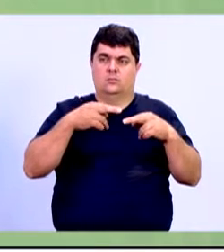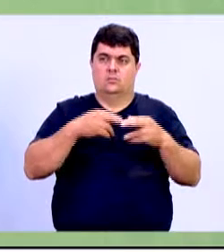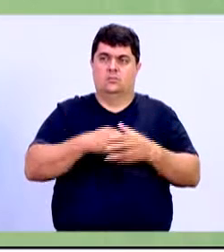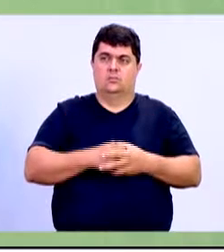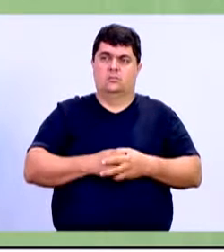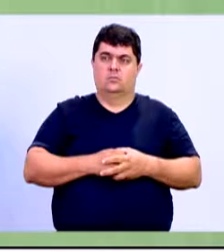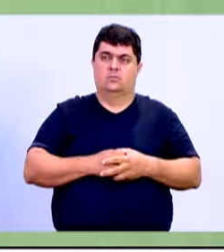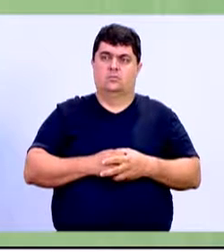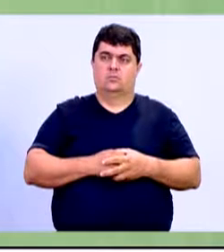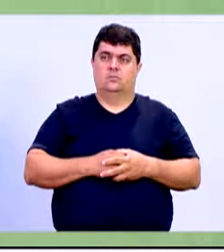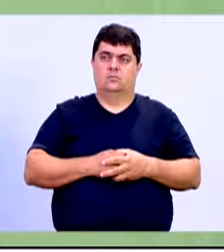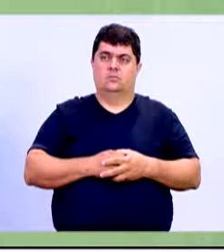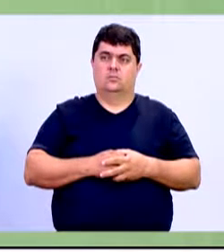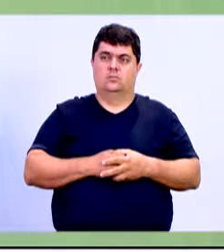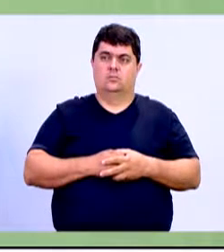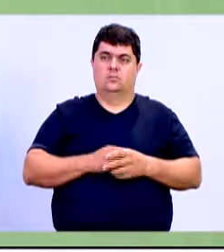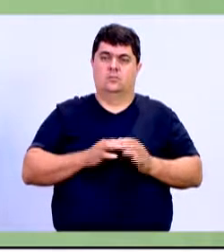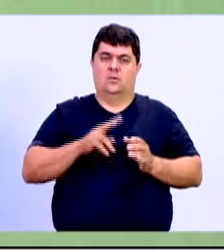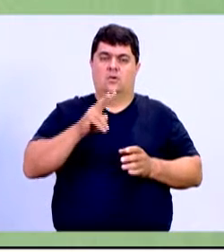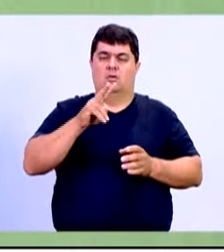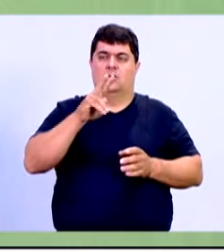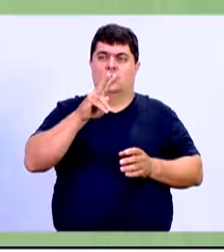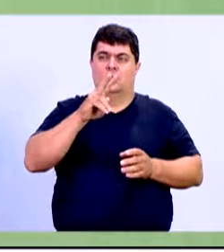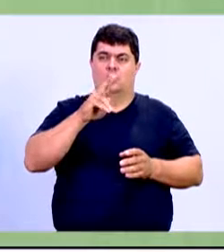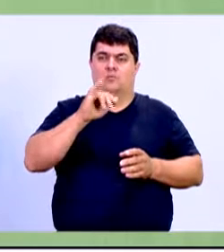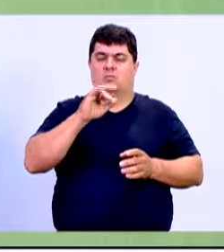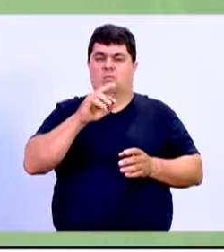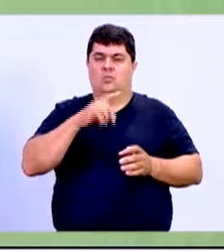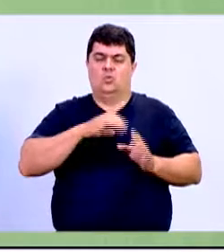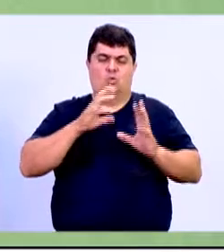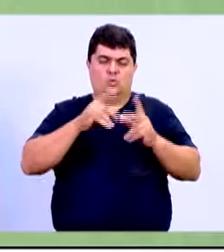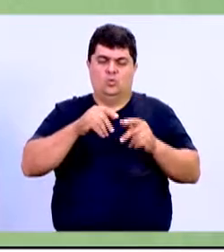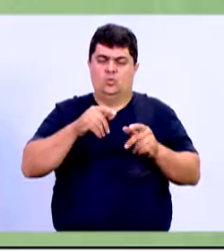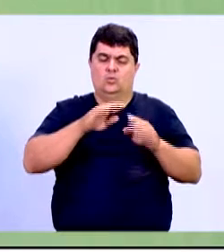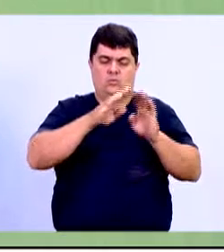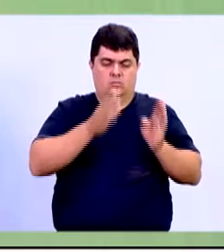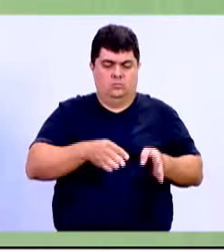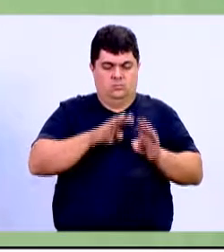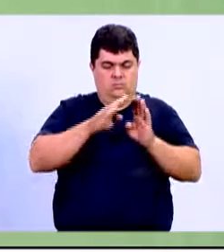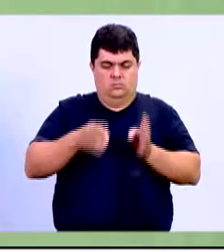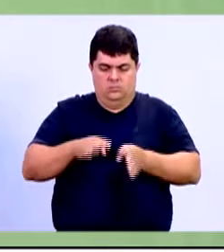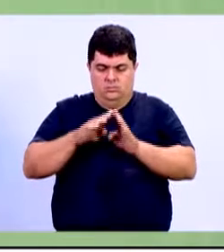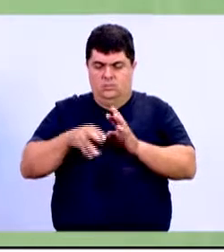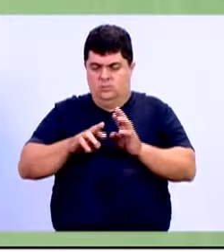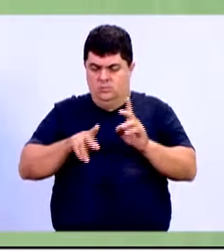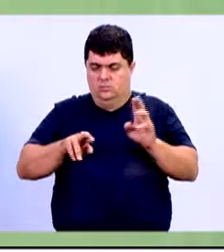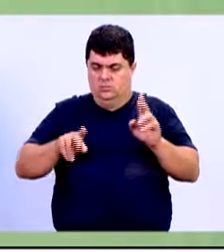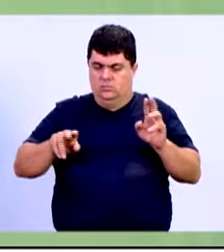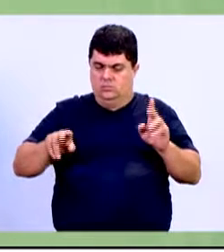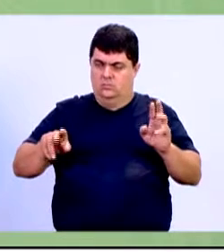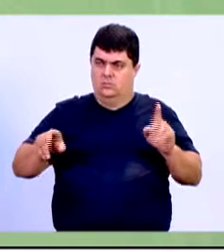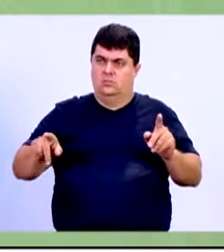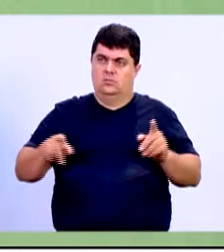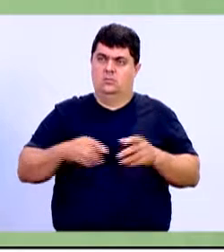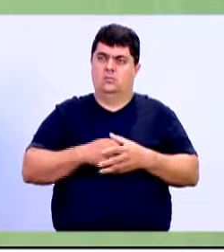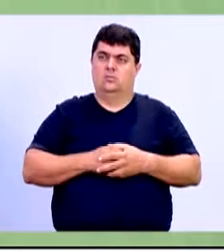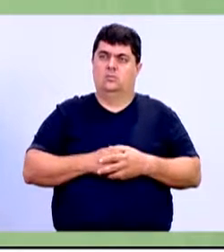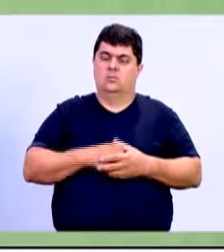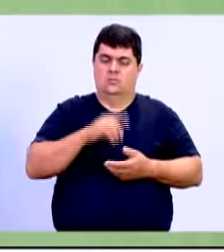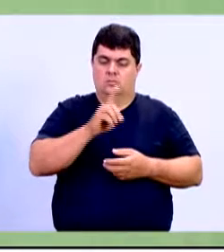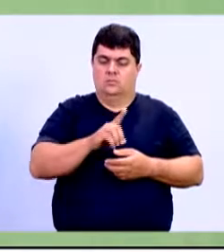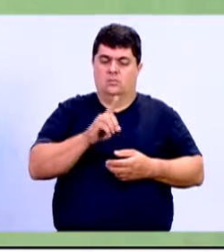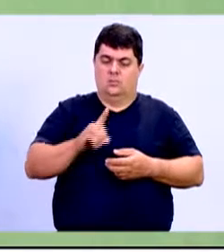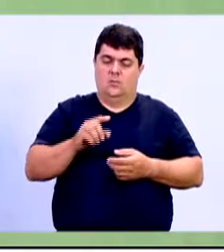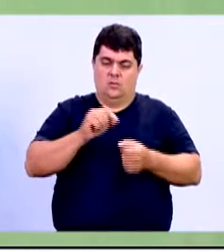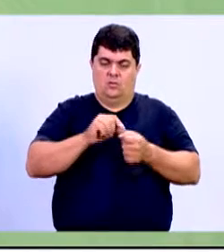aí nada aqui era em ambiente virtualizado. Então nós tínhamos aqui, cada uma aqui era uma máquina, um servidor de rede diferente, né? E em cada um deles